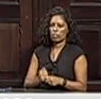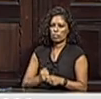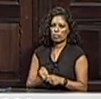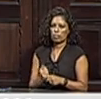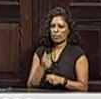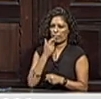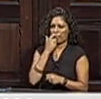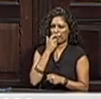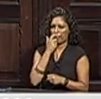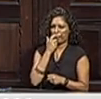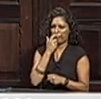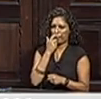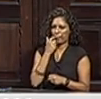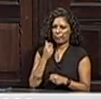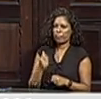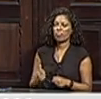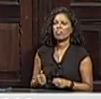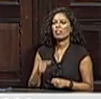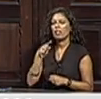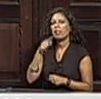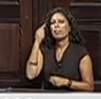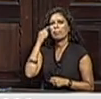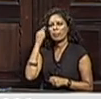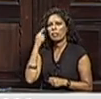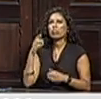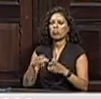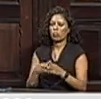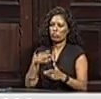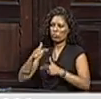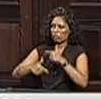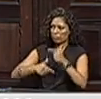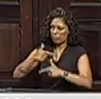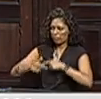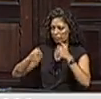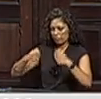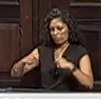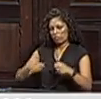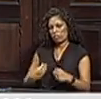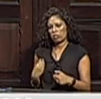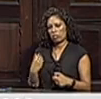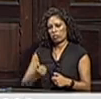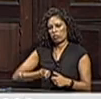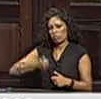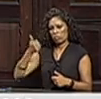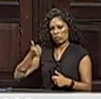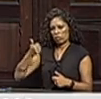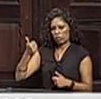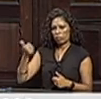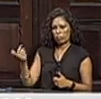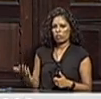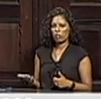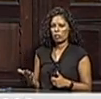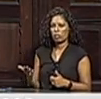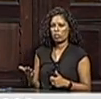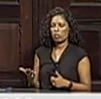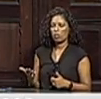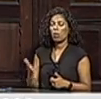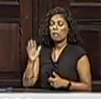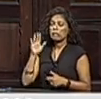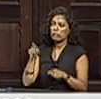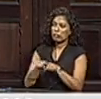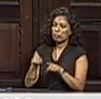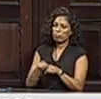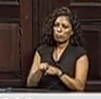empregado, para que a gente possa dar condição ao empregador de aplicar essa correção e também de a gente não prejudique a geração de emprego no